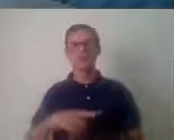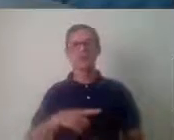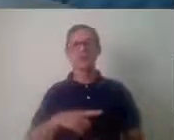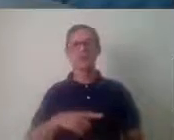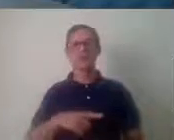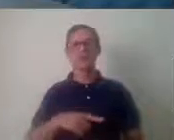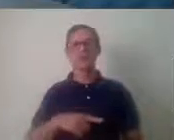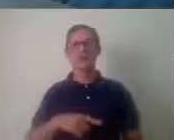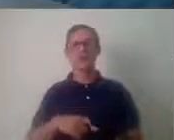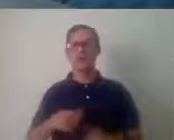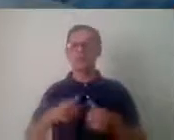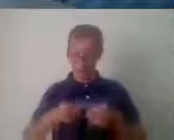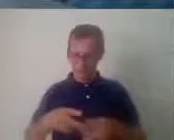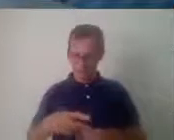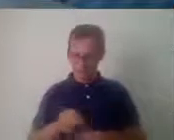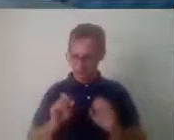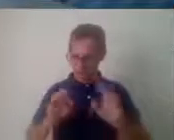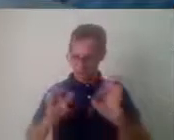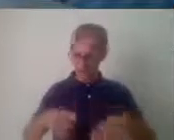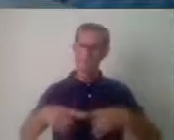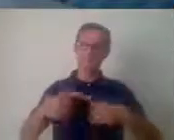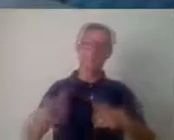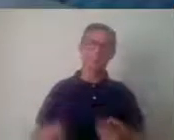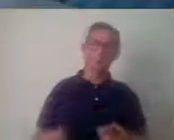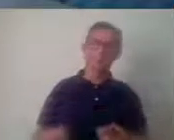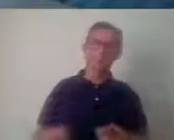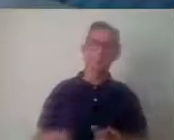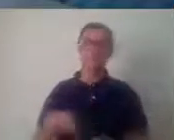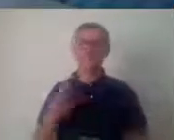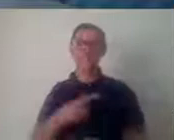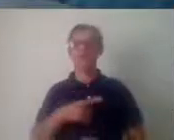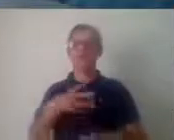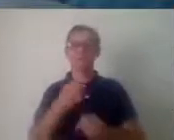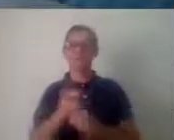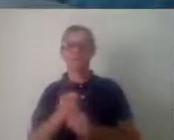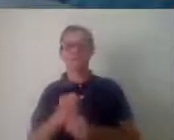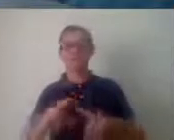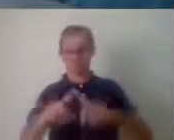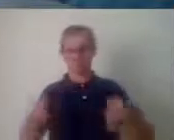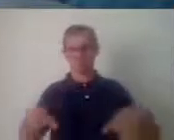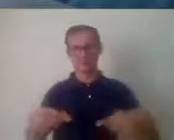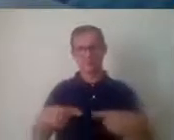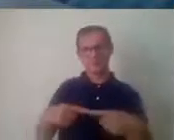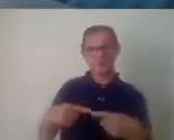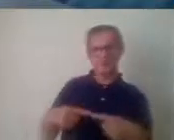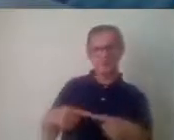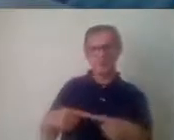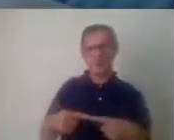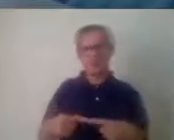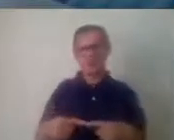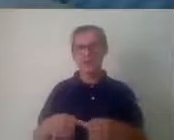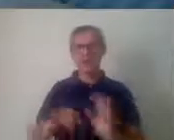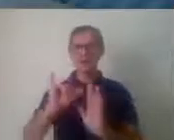aqui, certo? Certo, professora? E aí, quando a gente está calculando a região, é sobre o plano